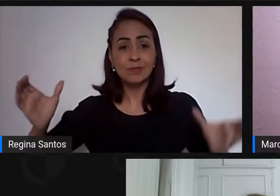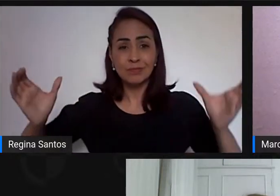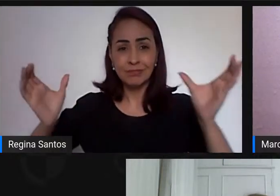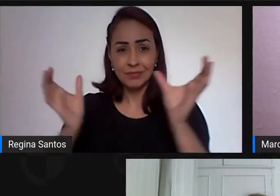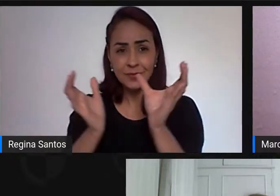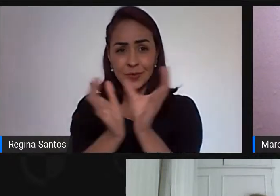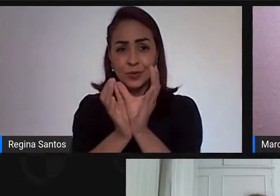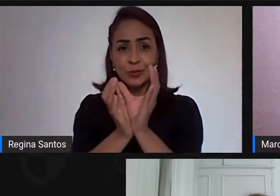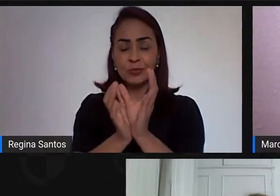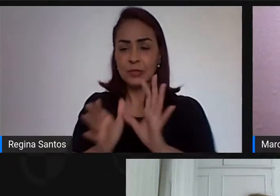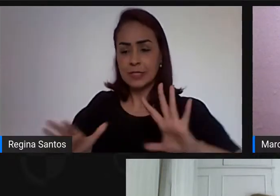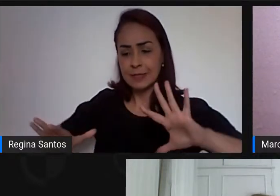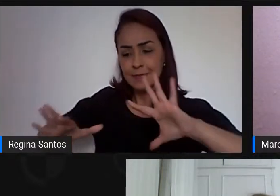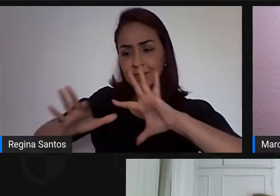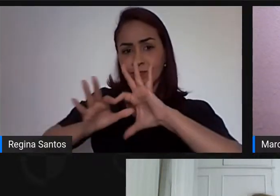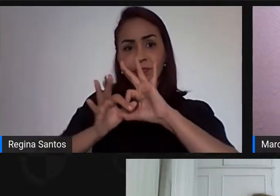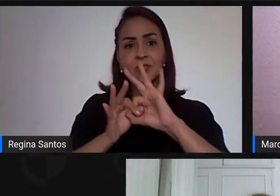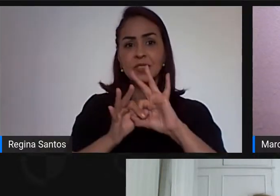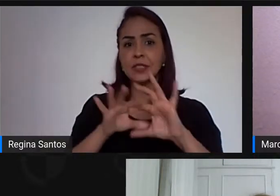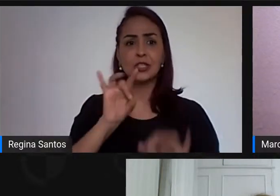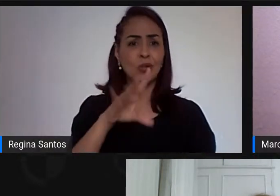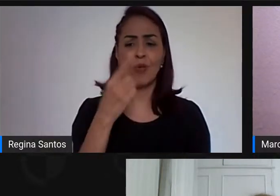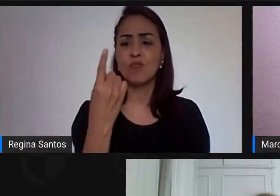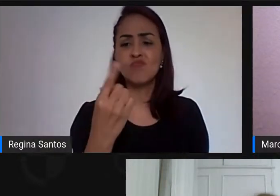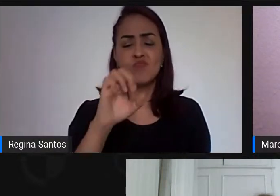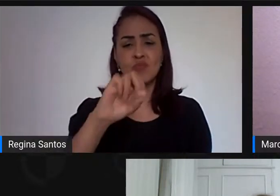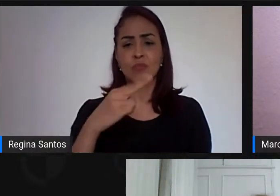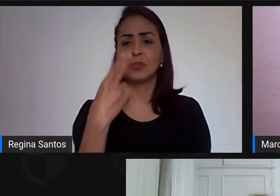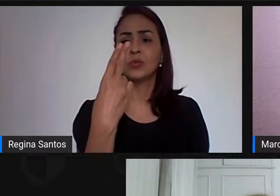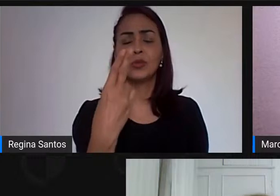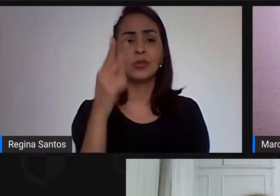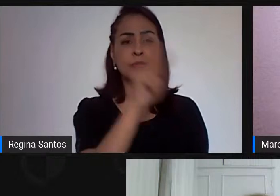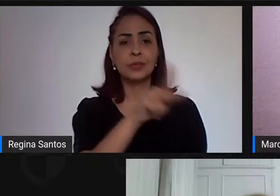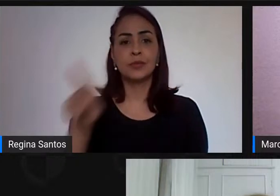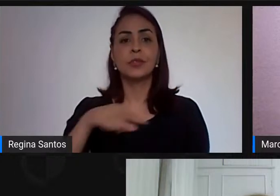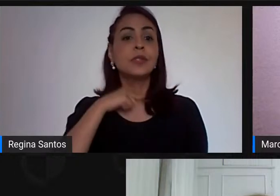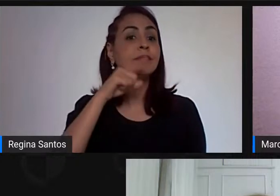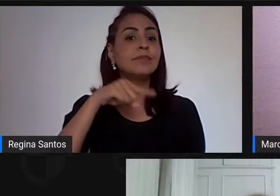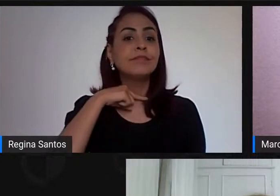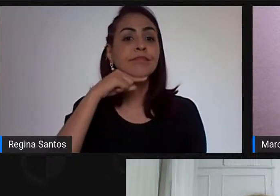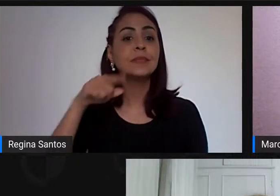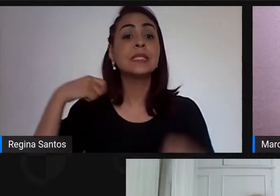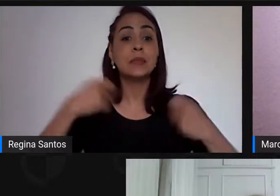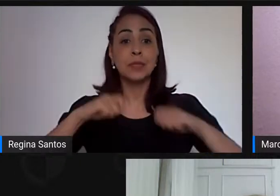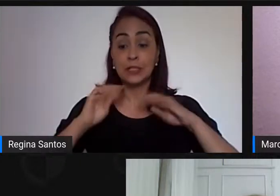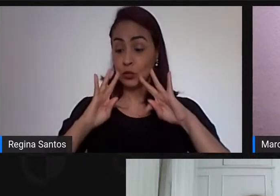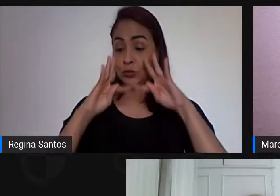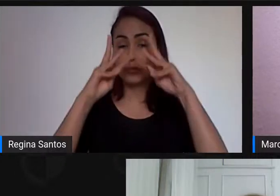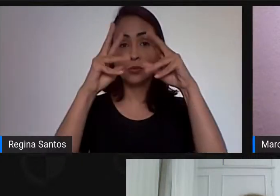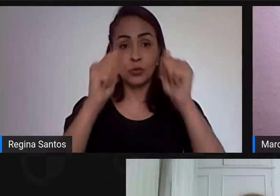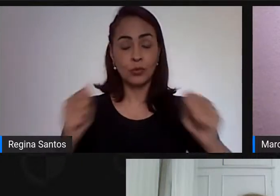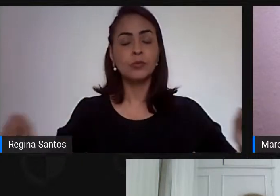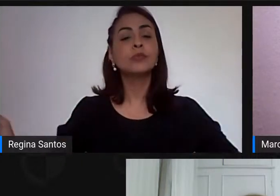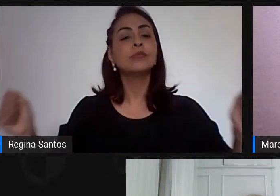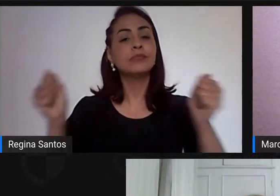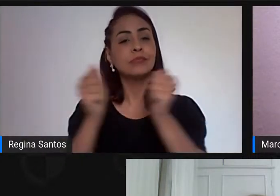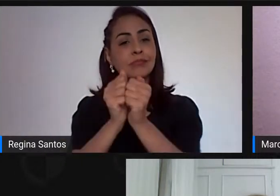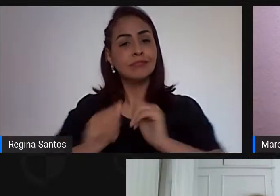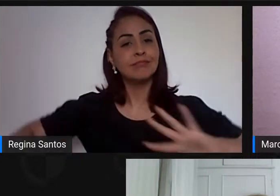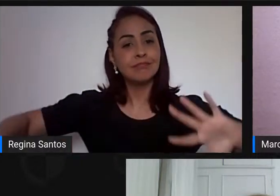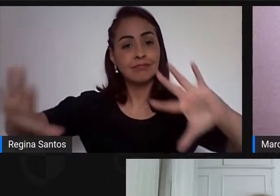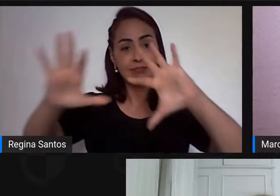professores terem esse esforço, por se dedicarem para que a coisa